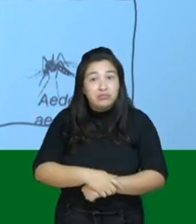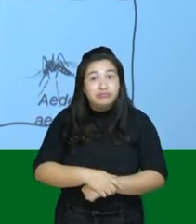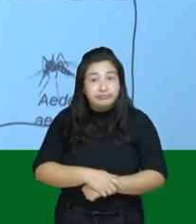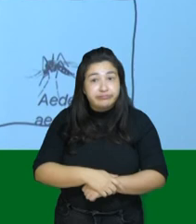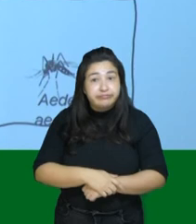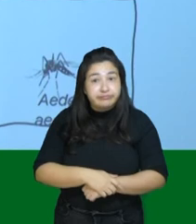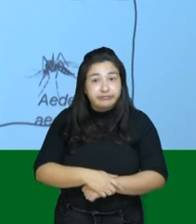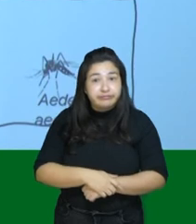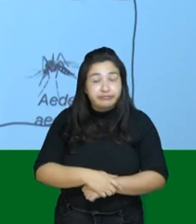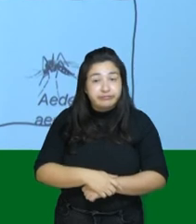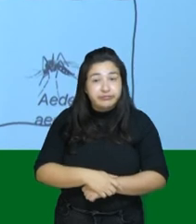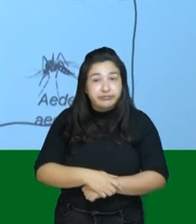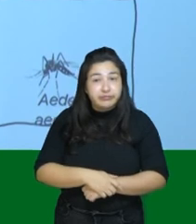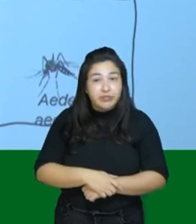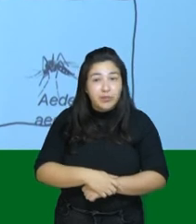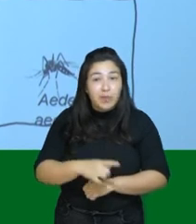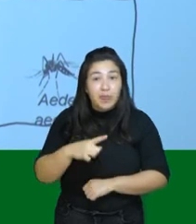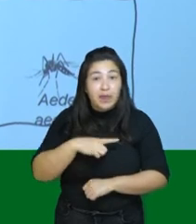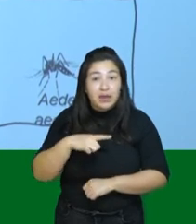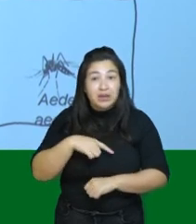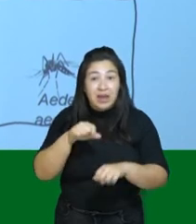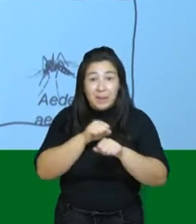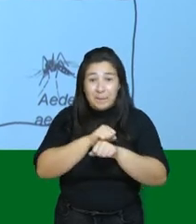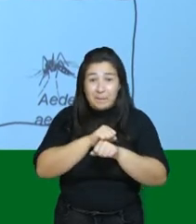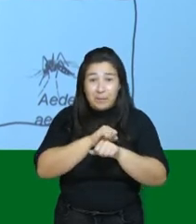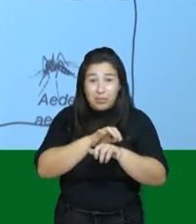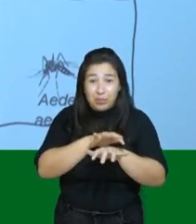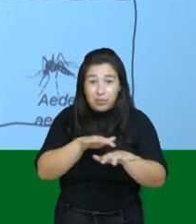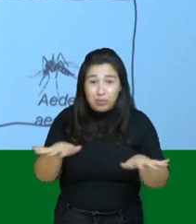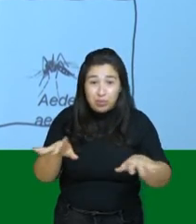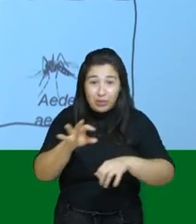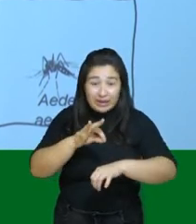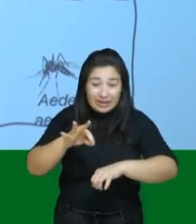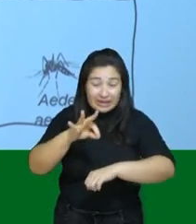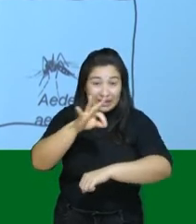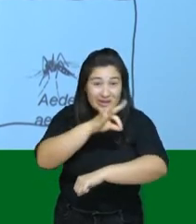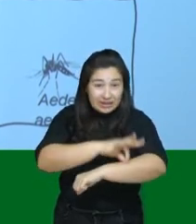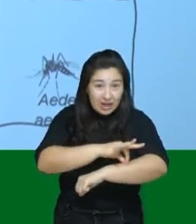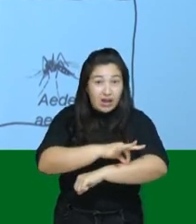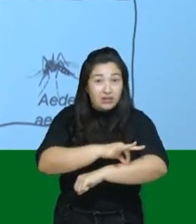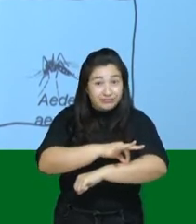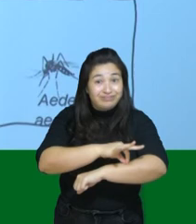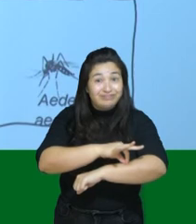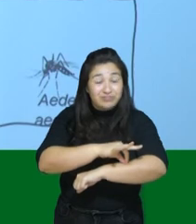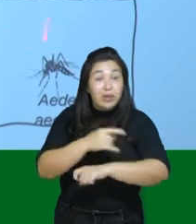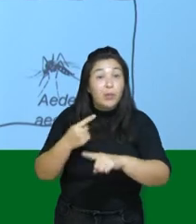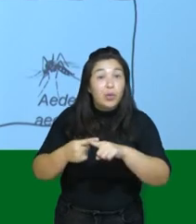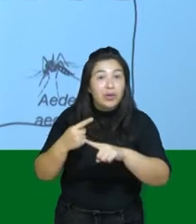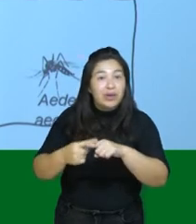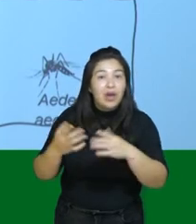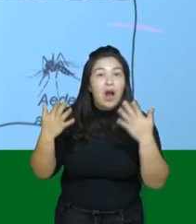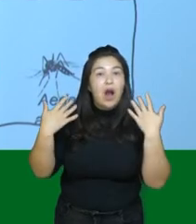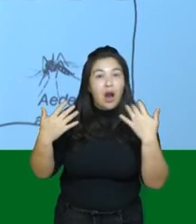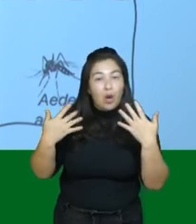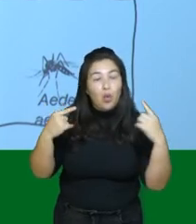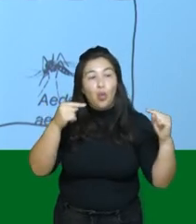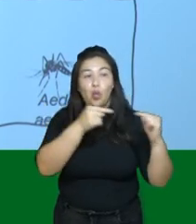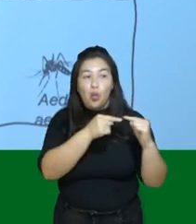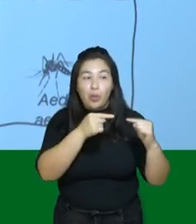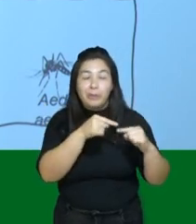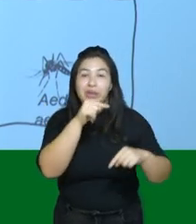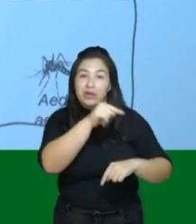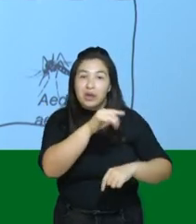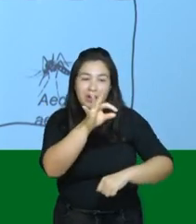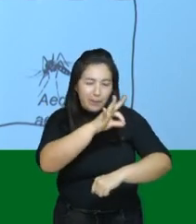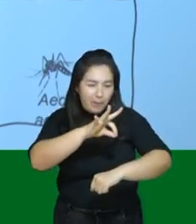só, né, a uma grande pandemia de dengue. Né, porque esse calor ele faz com